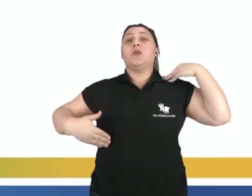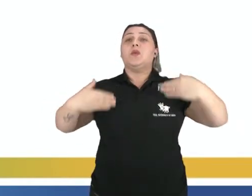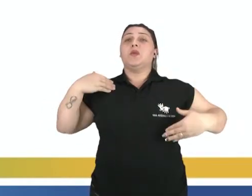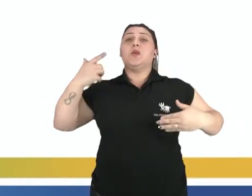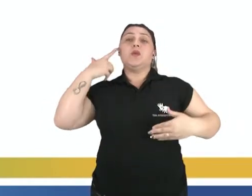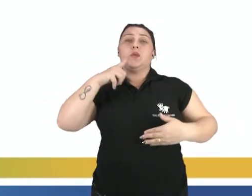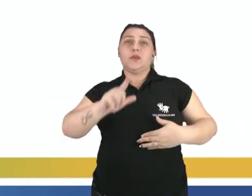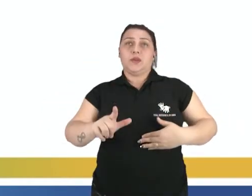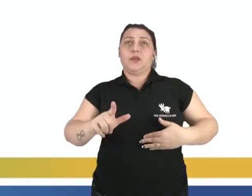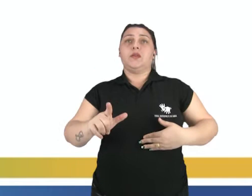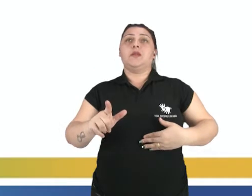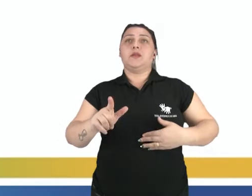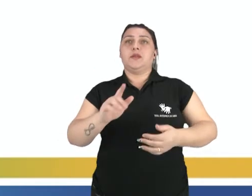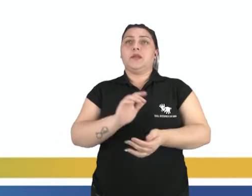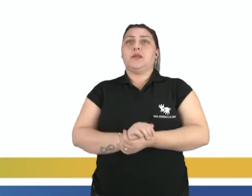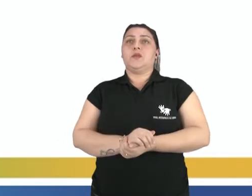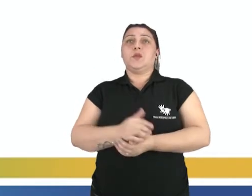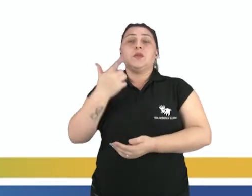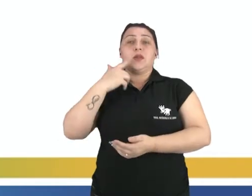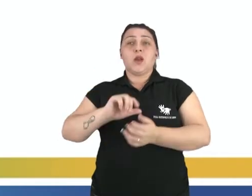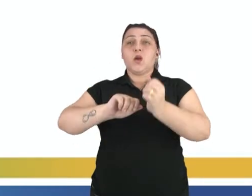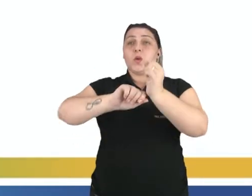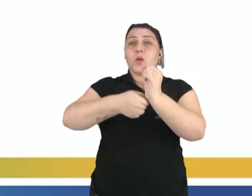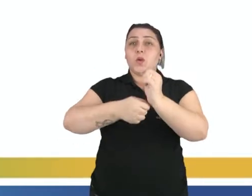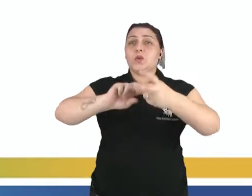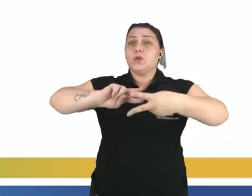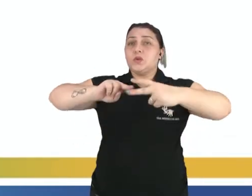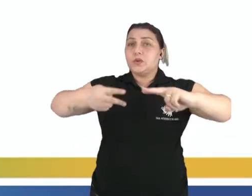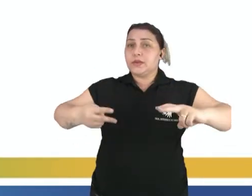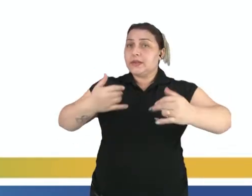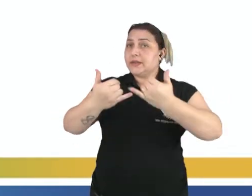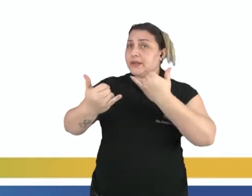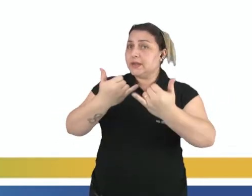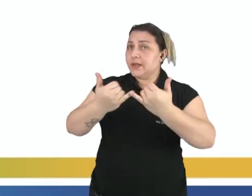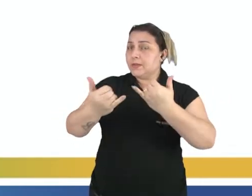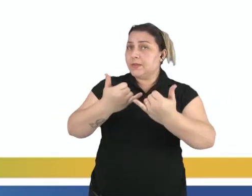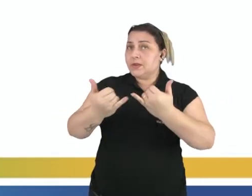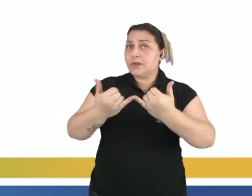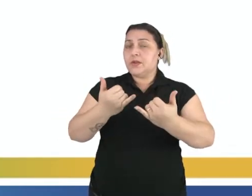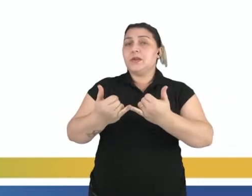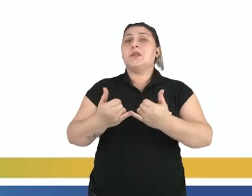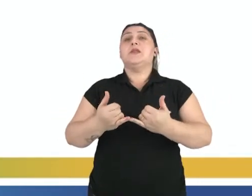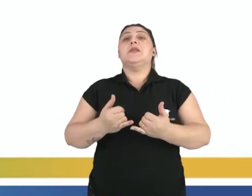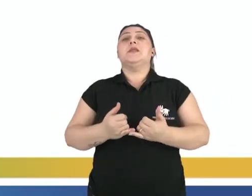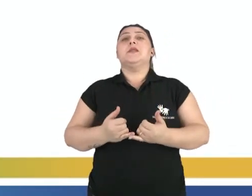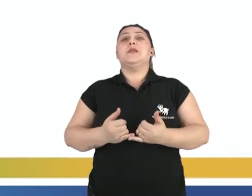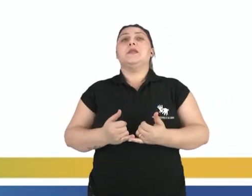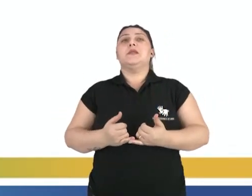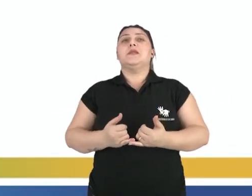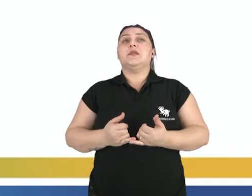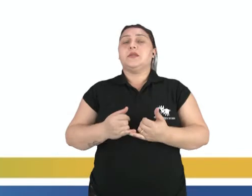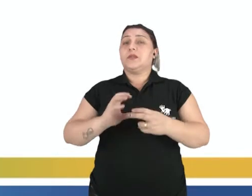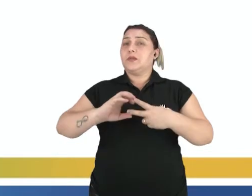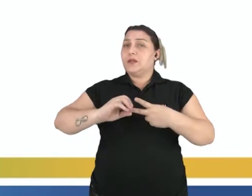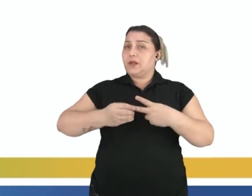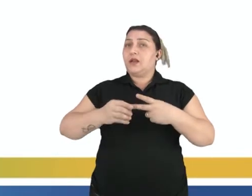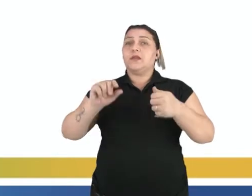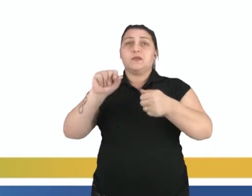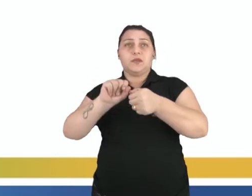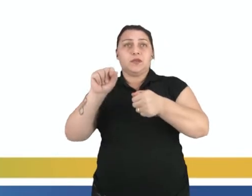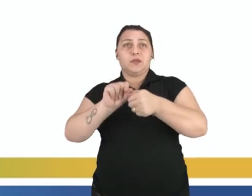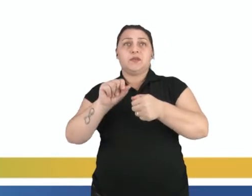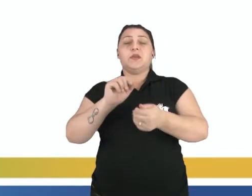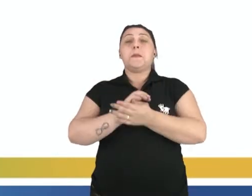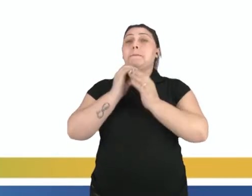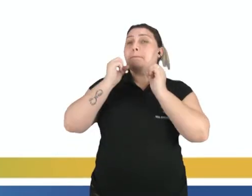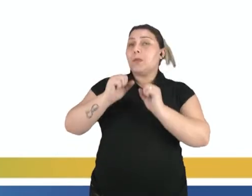ou torna-se predisposto a adquirir certas características semelhantes dos organismos das células que o geraram, ou seja,